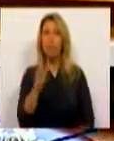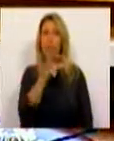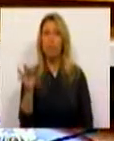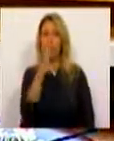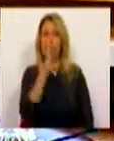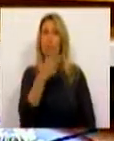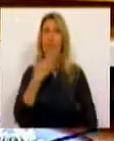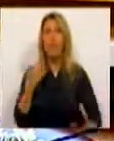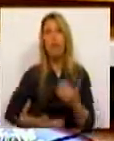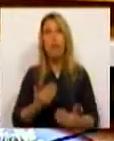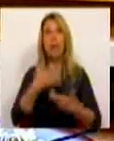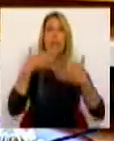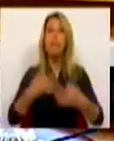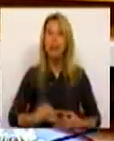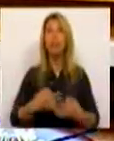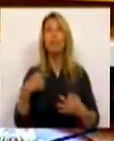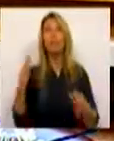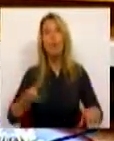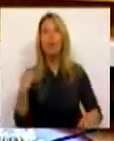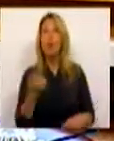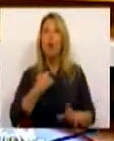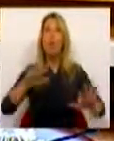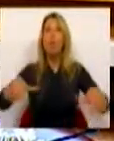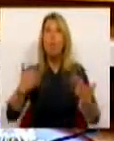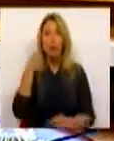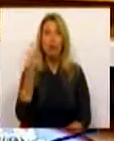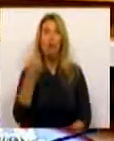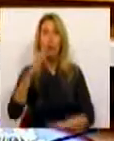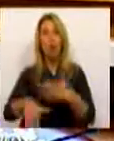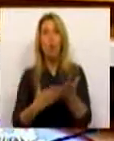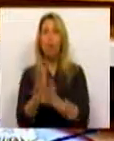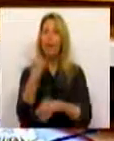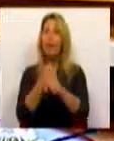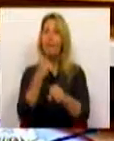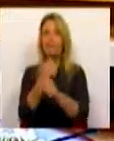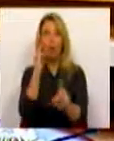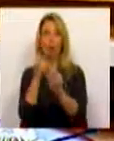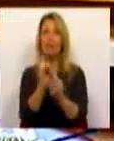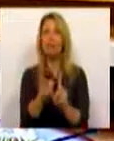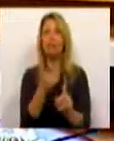sendo certo que ainda podemos, na especialidade, continuar a trabalhar nesse sentido. Muito obrigada.